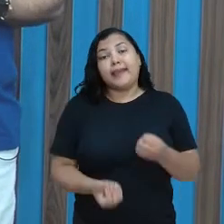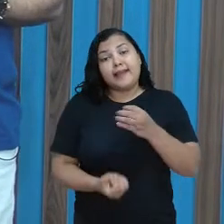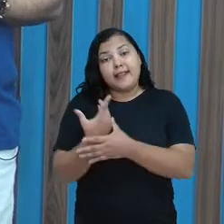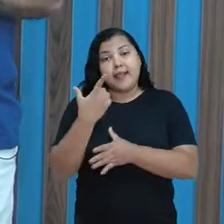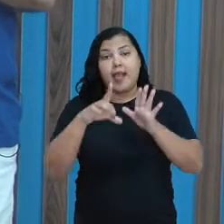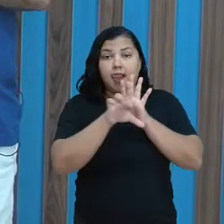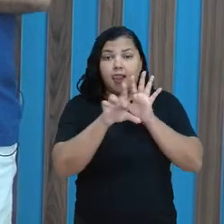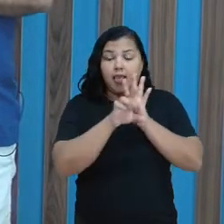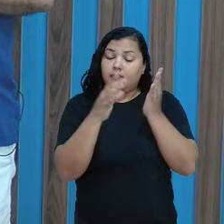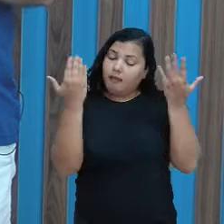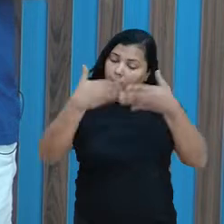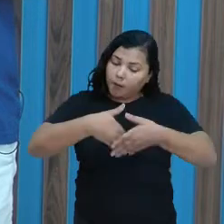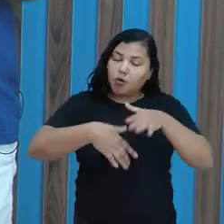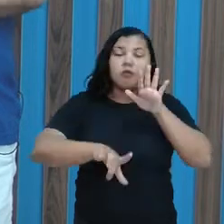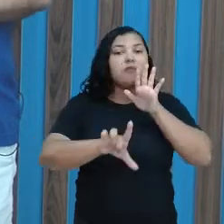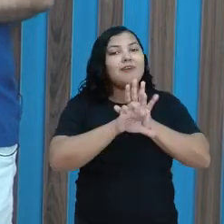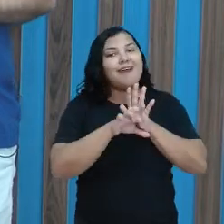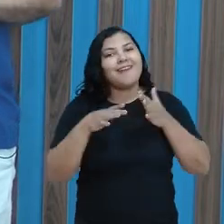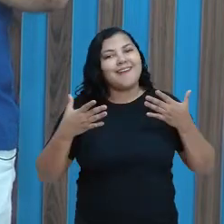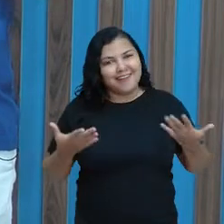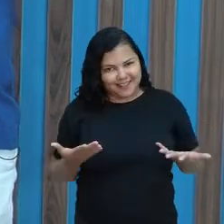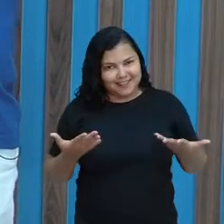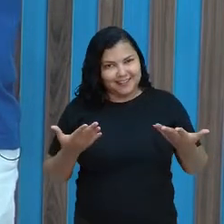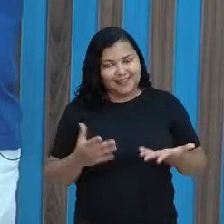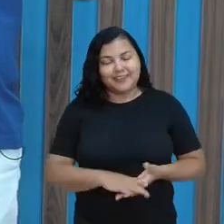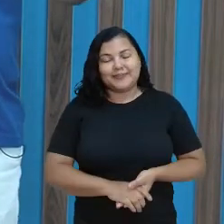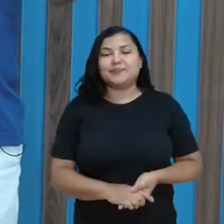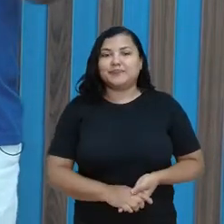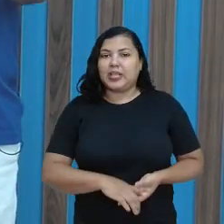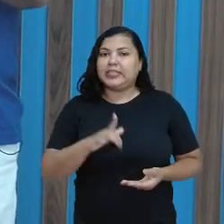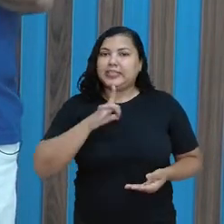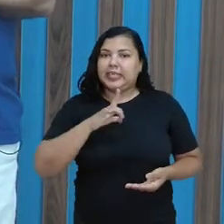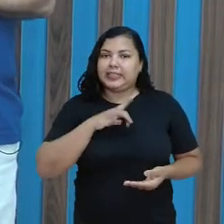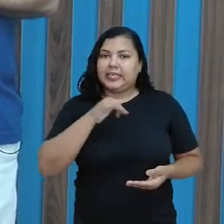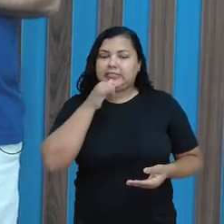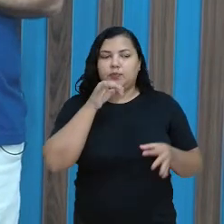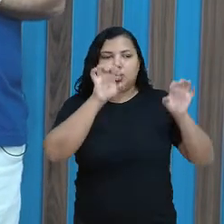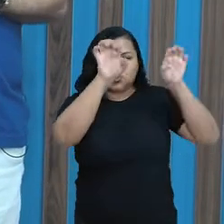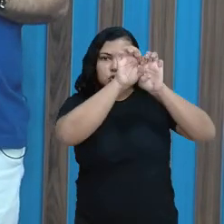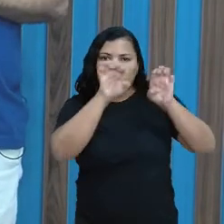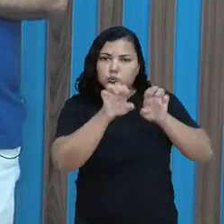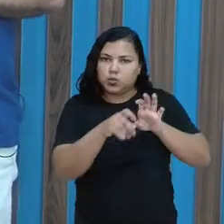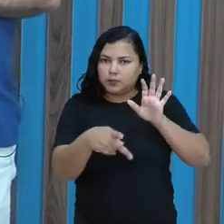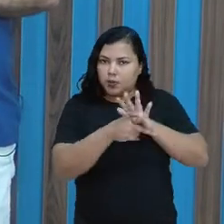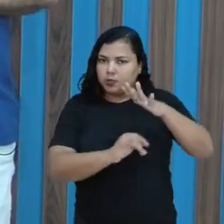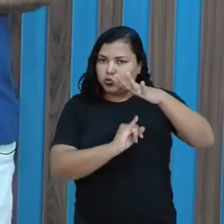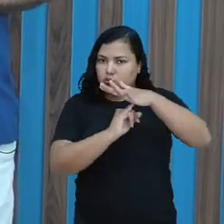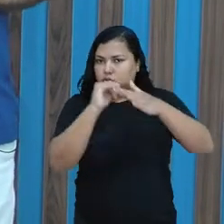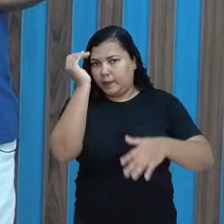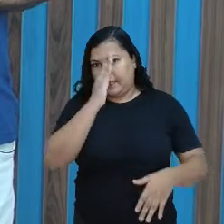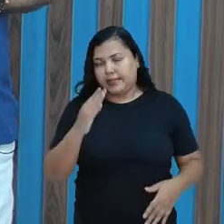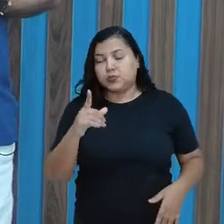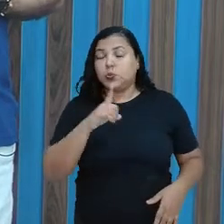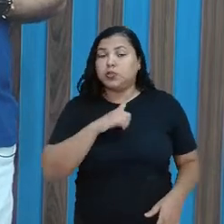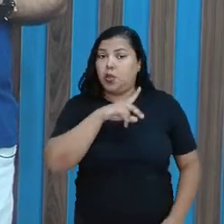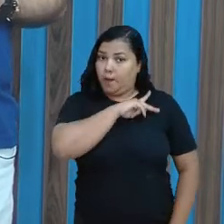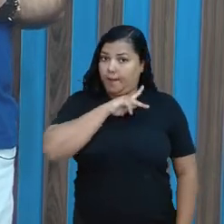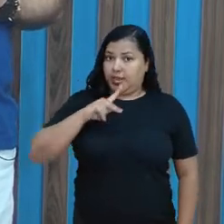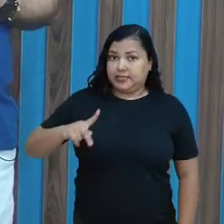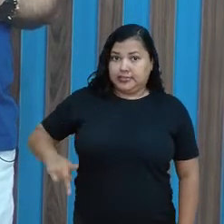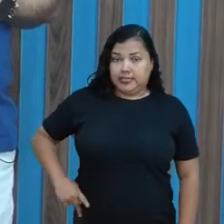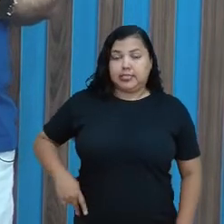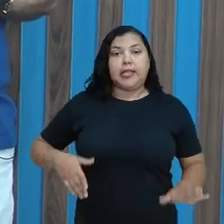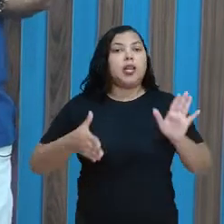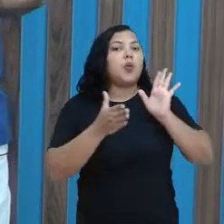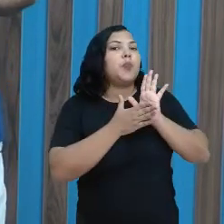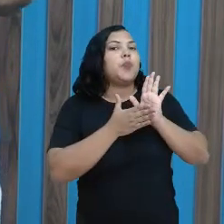leis. Então, a gente tem, no caso do nosso organograma institucional, o presidente, por exemplo, ele propõe,